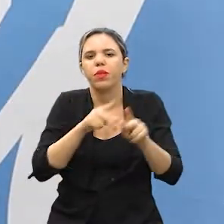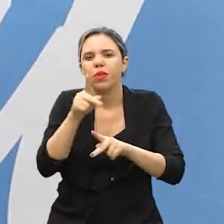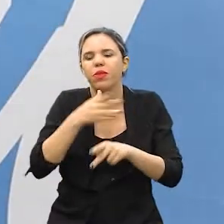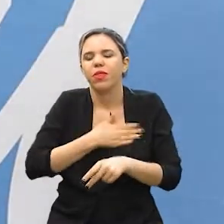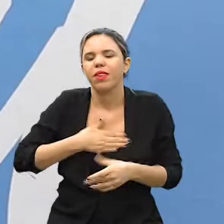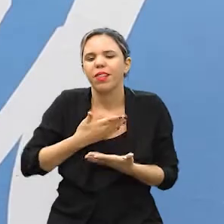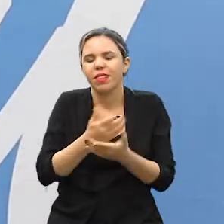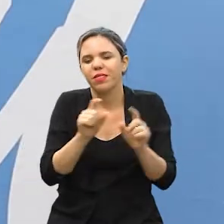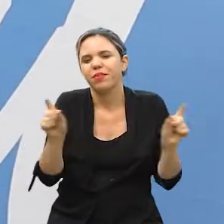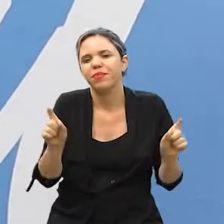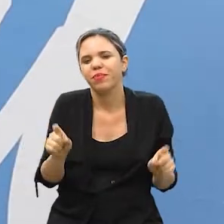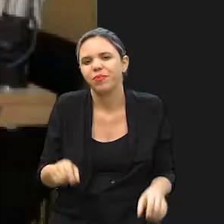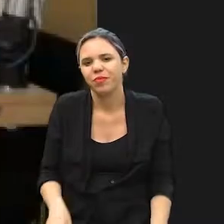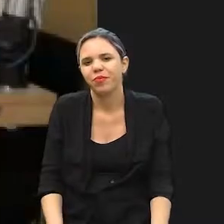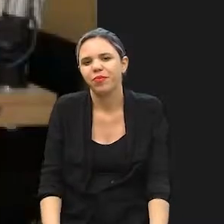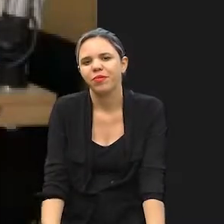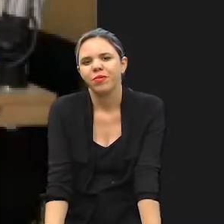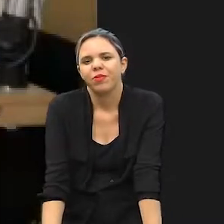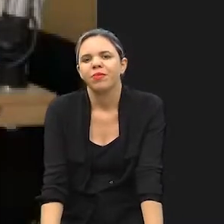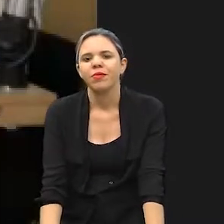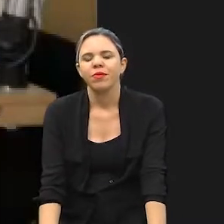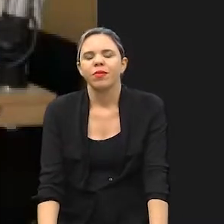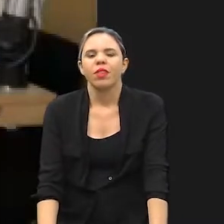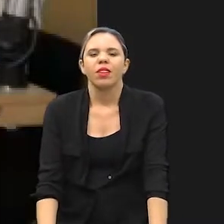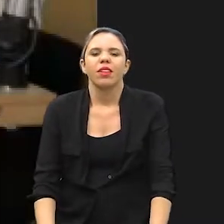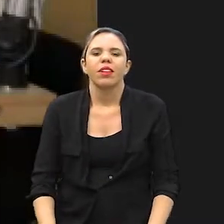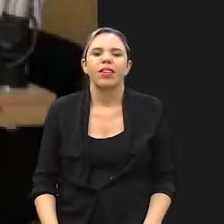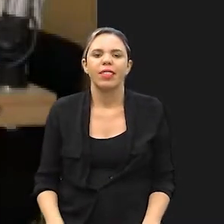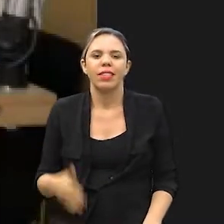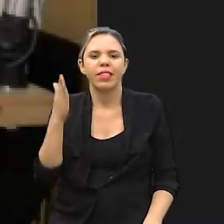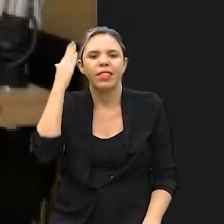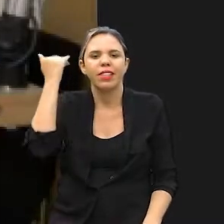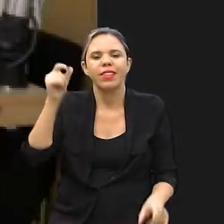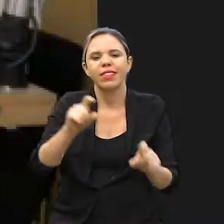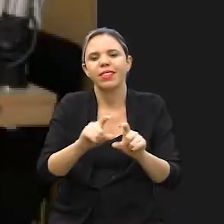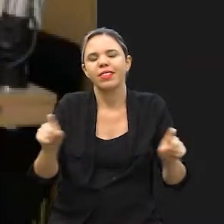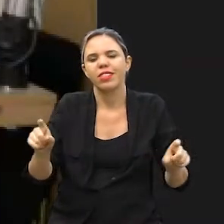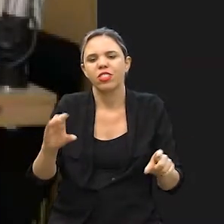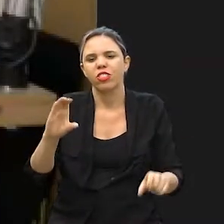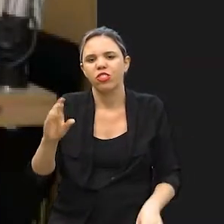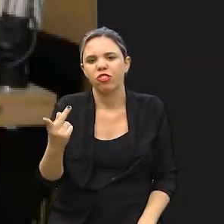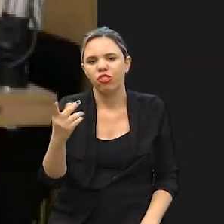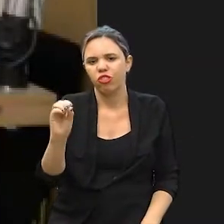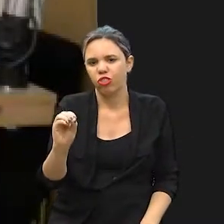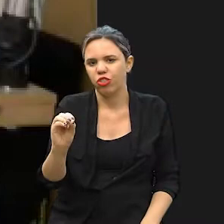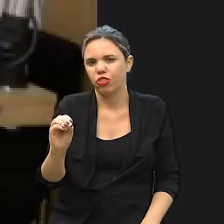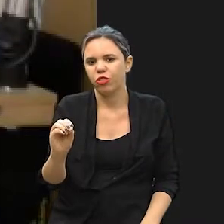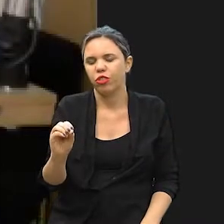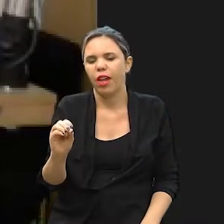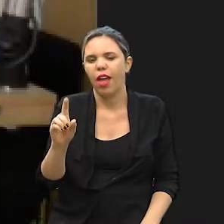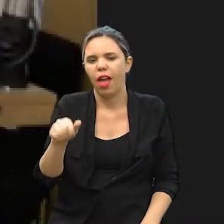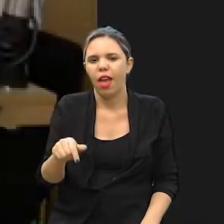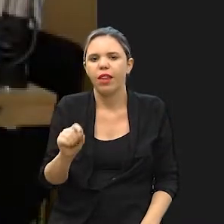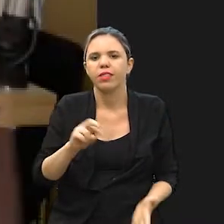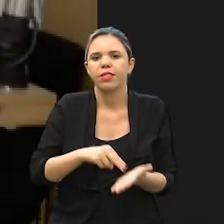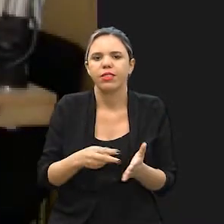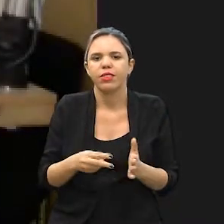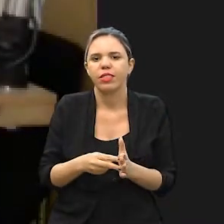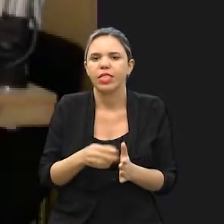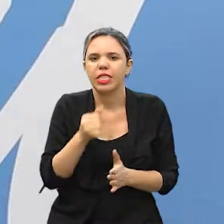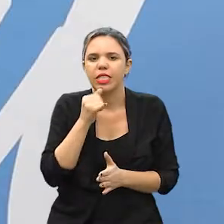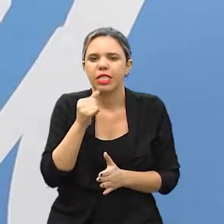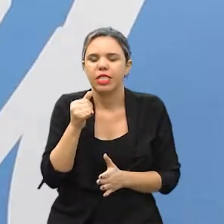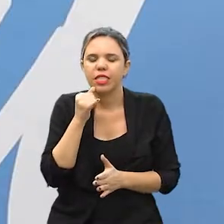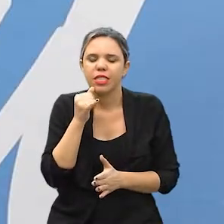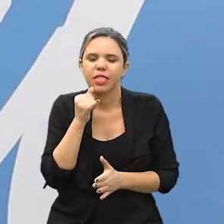povo gosta? Bom, o bordão mais famoso do Chico da Tiana é o que é de descolar o